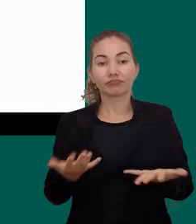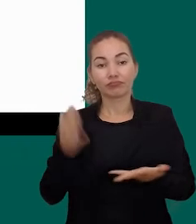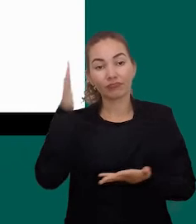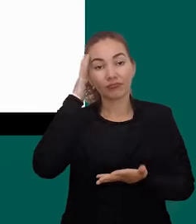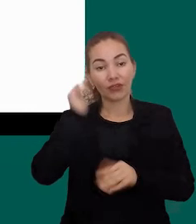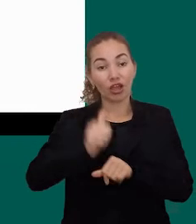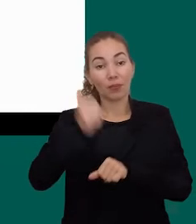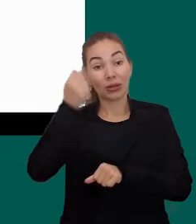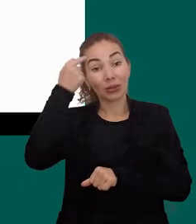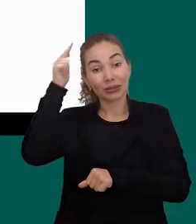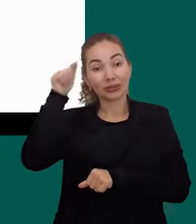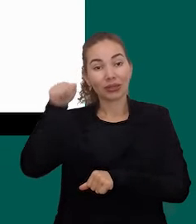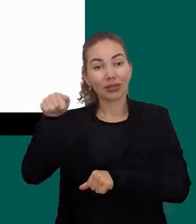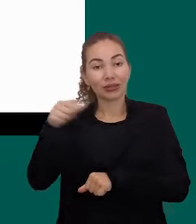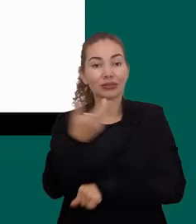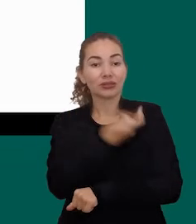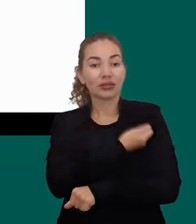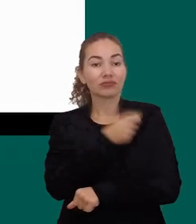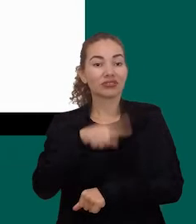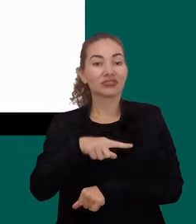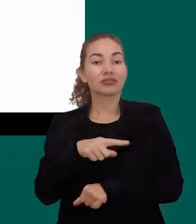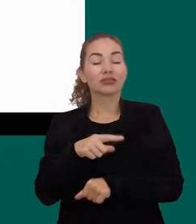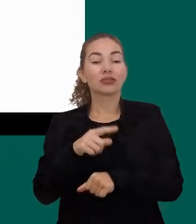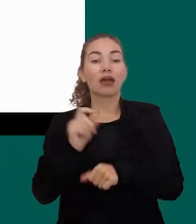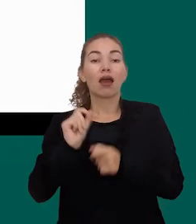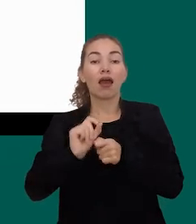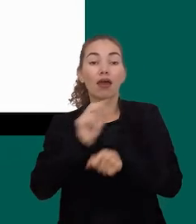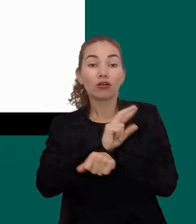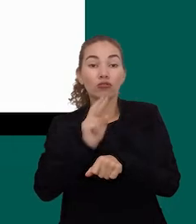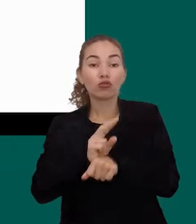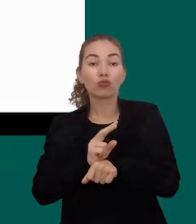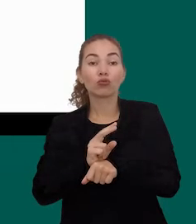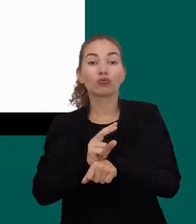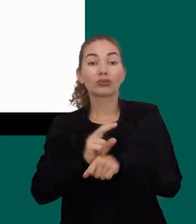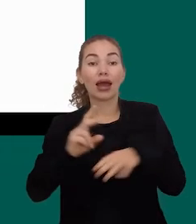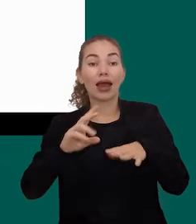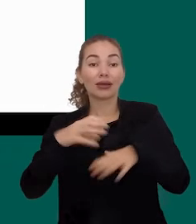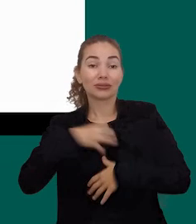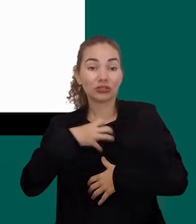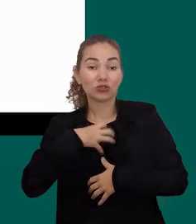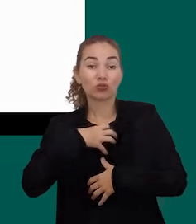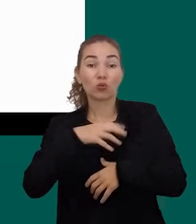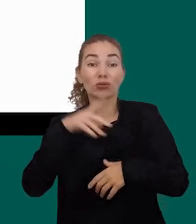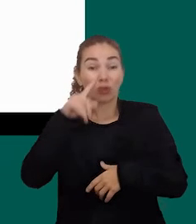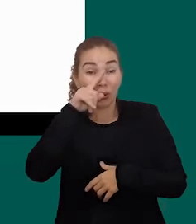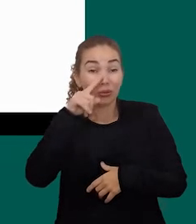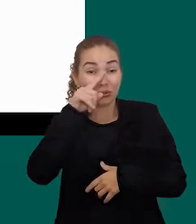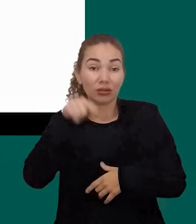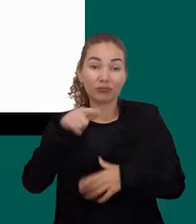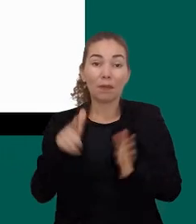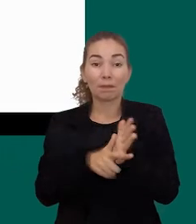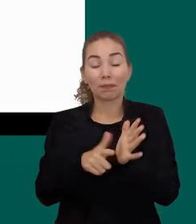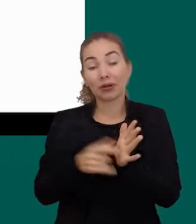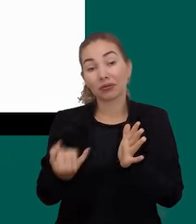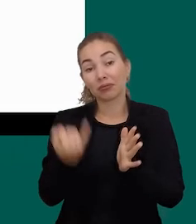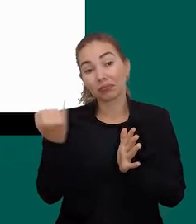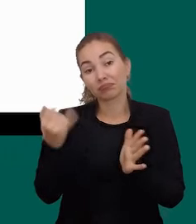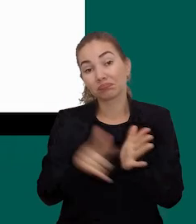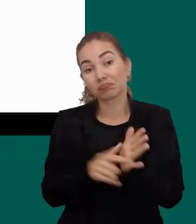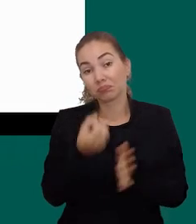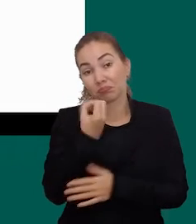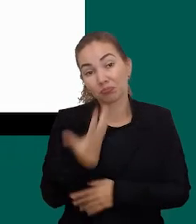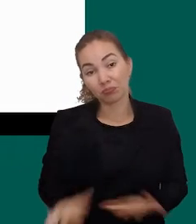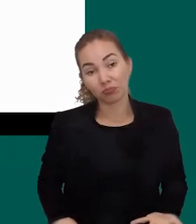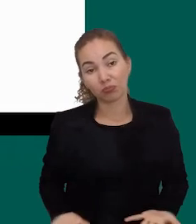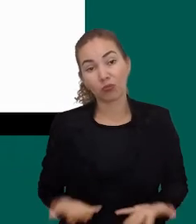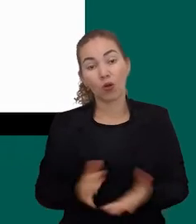a principal ideia da vacina é proteger contra casos graves? Então, se não tem nenhum sintoma, a vacina, teoricamente, está fazendo o seu papel, né? Na